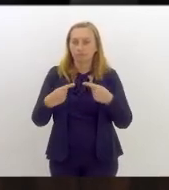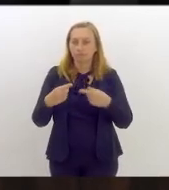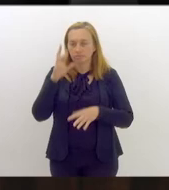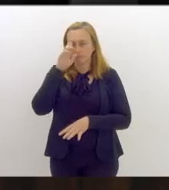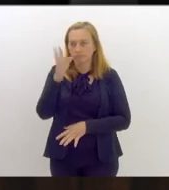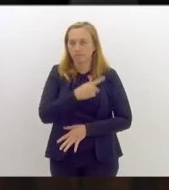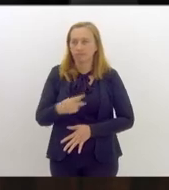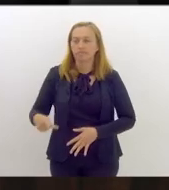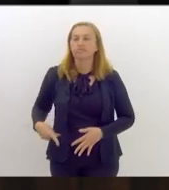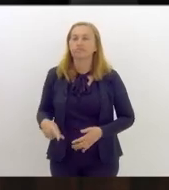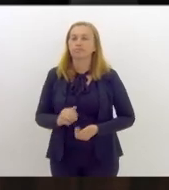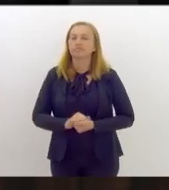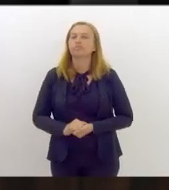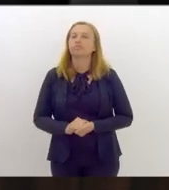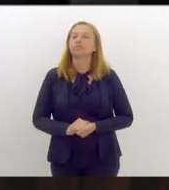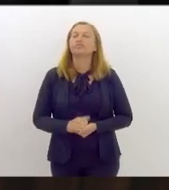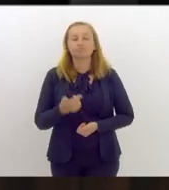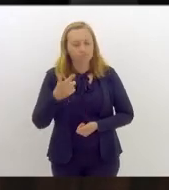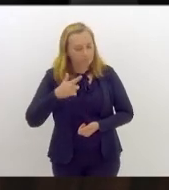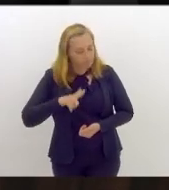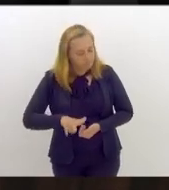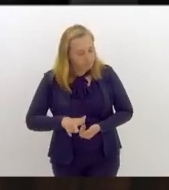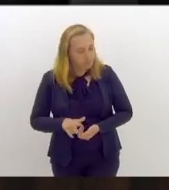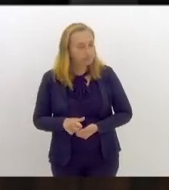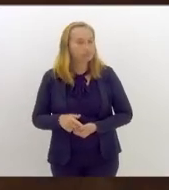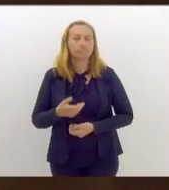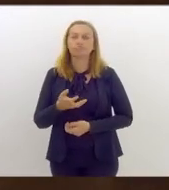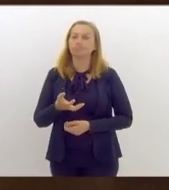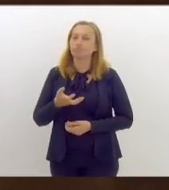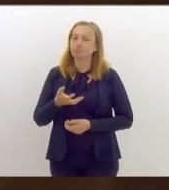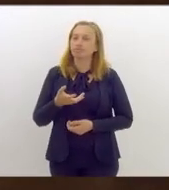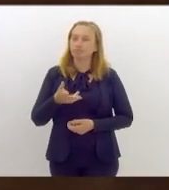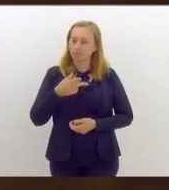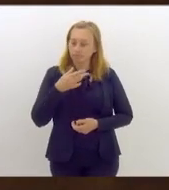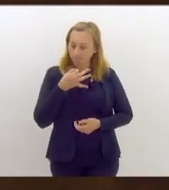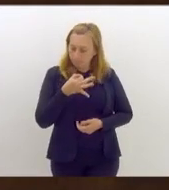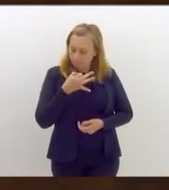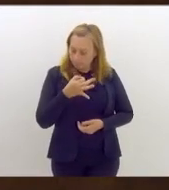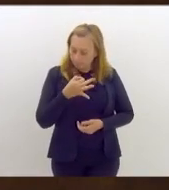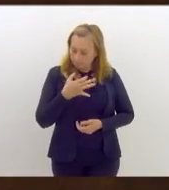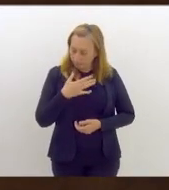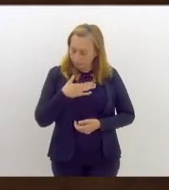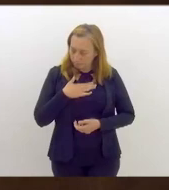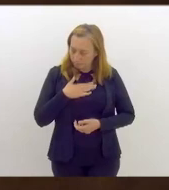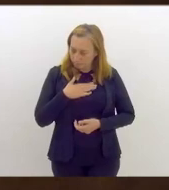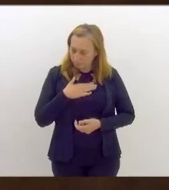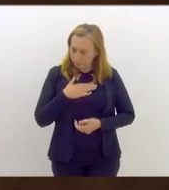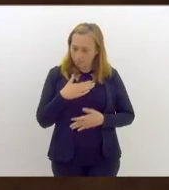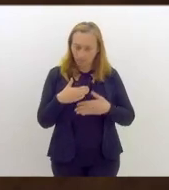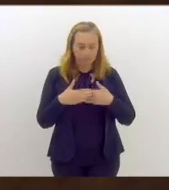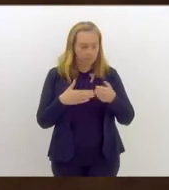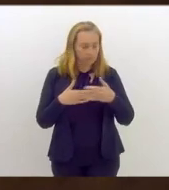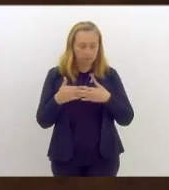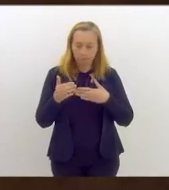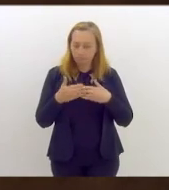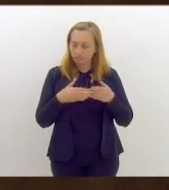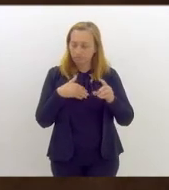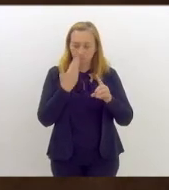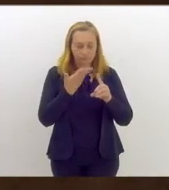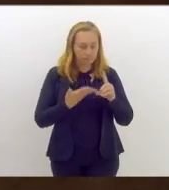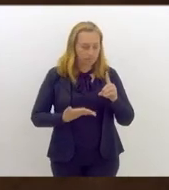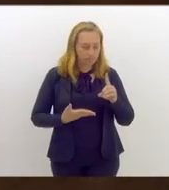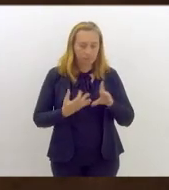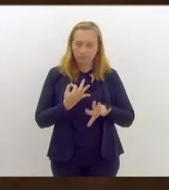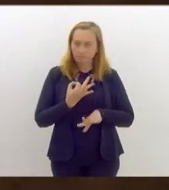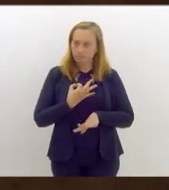Presidente, mais uma vez queria aqui assinalar a minha posição que para qualquer homenagem, qualquer